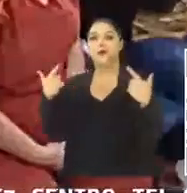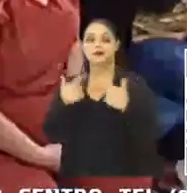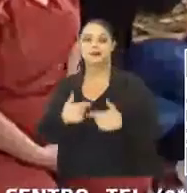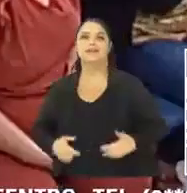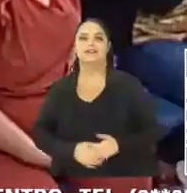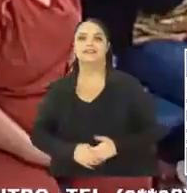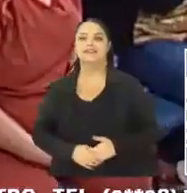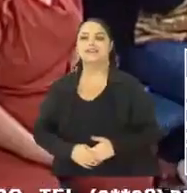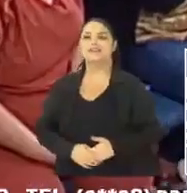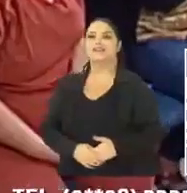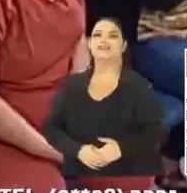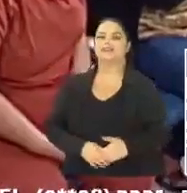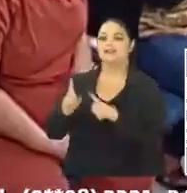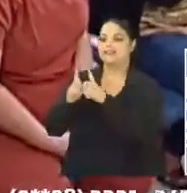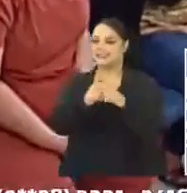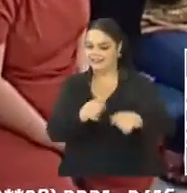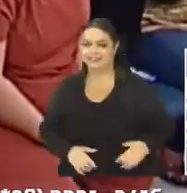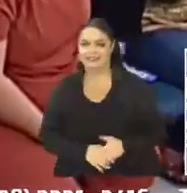E ele é discípulo dele, sabia?